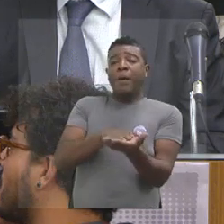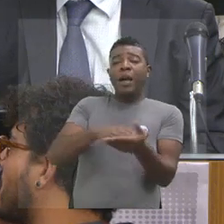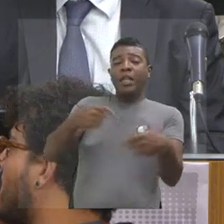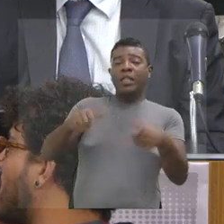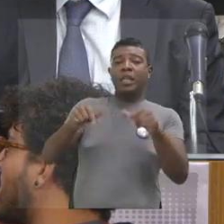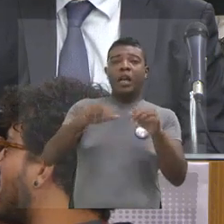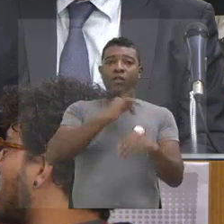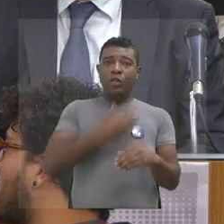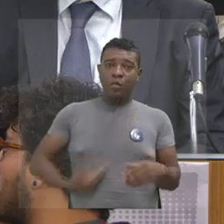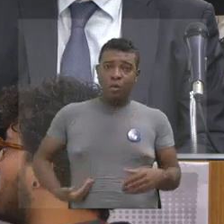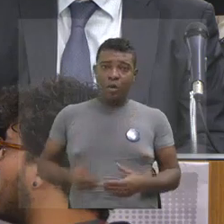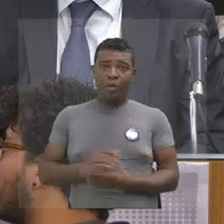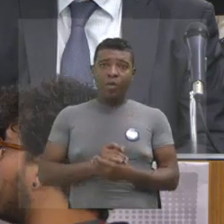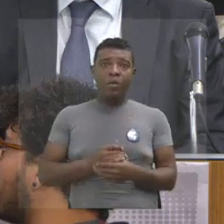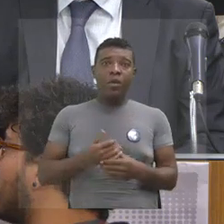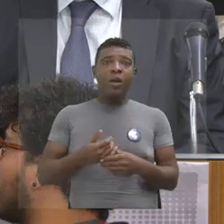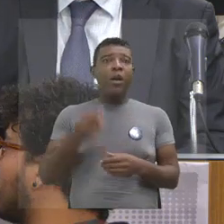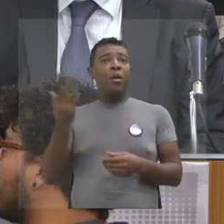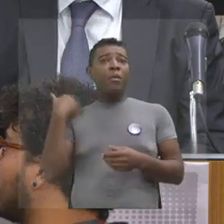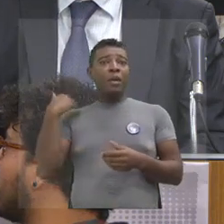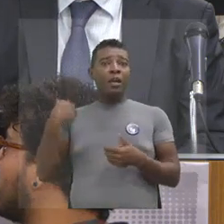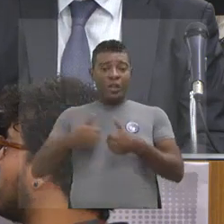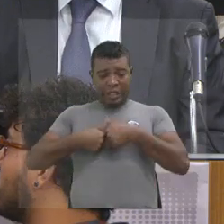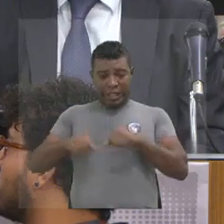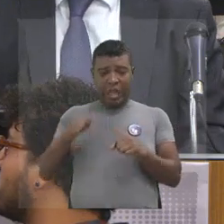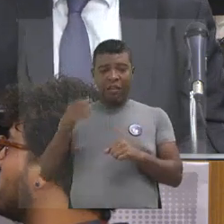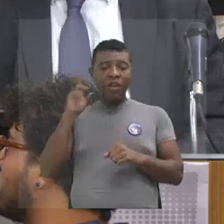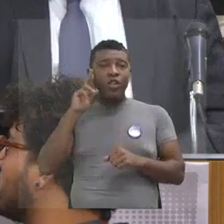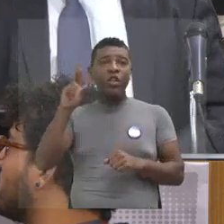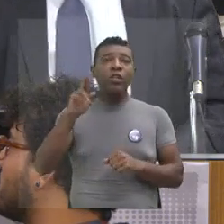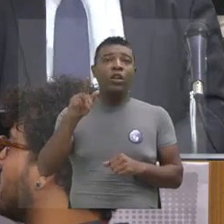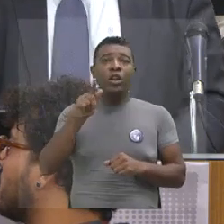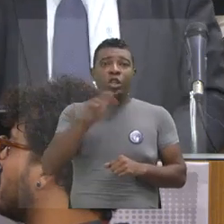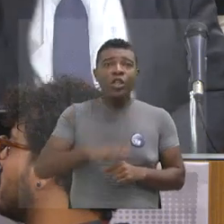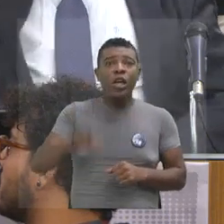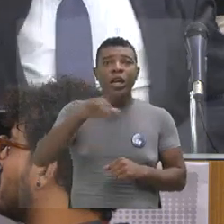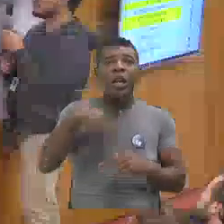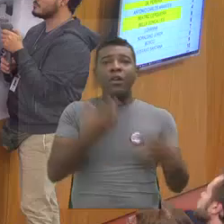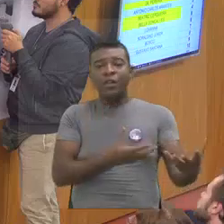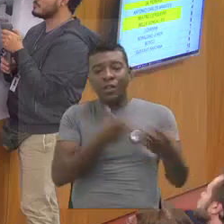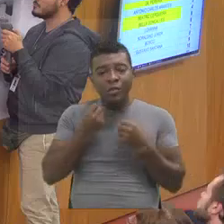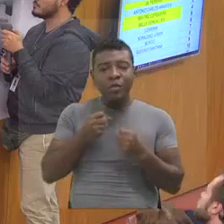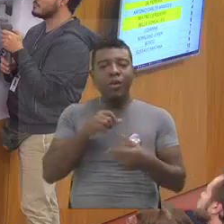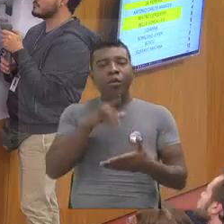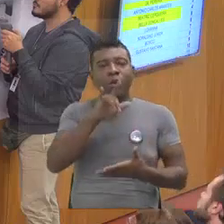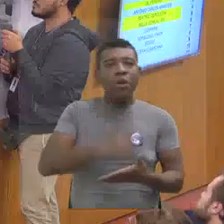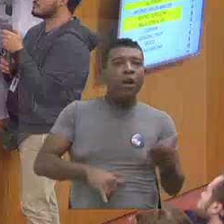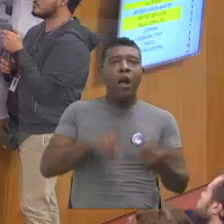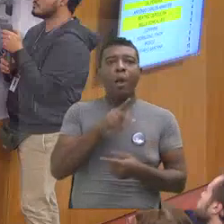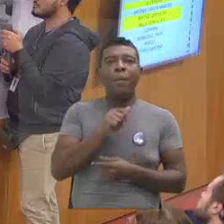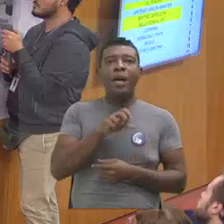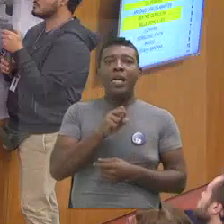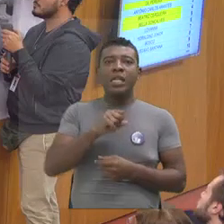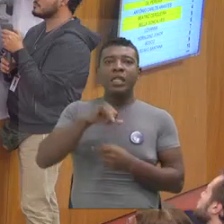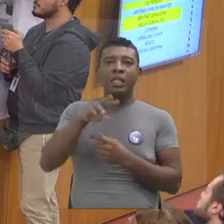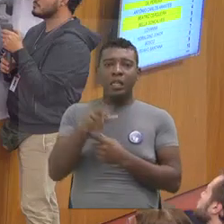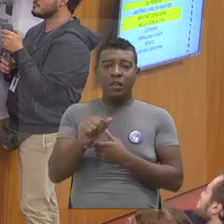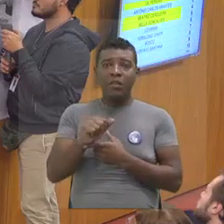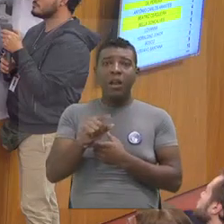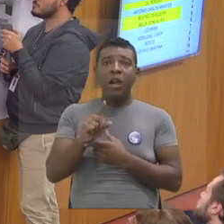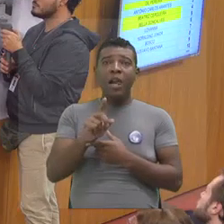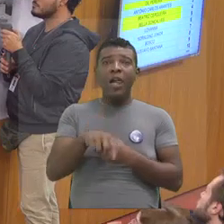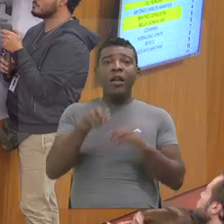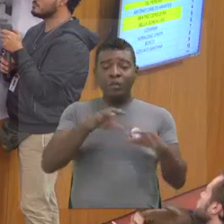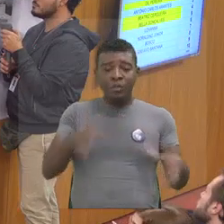quando eu estava no engano como diretora geral que nós recebemos 25 mil autógas em passivo no ano de 2018 tinha pequenos Produtores Rurais